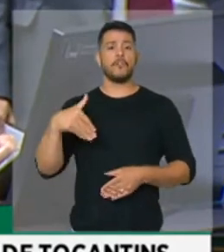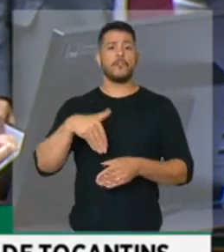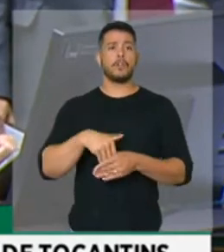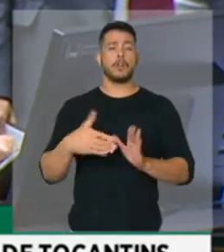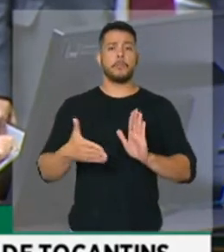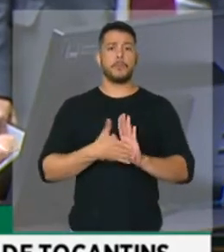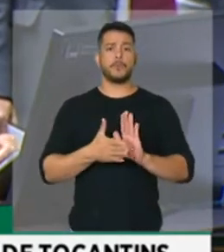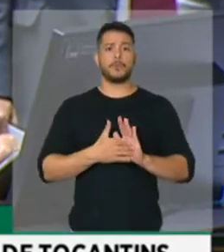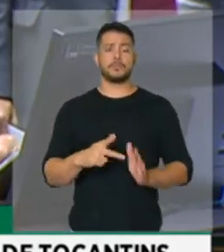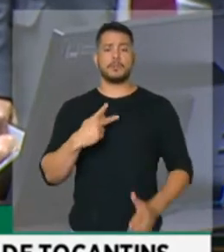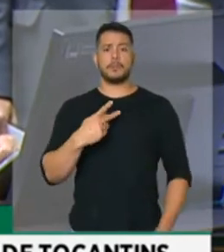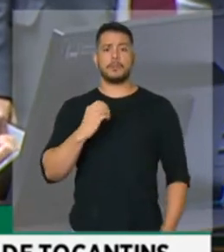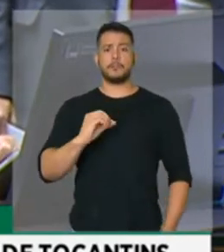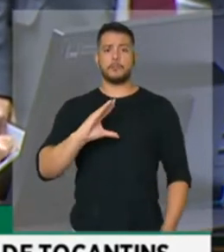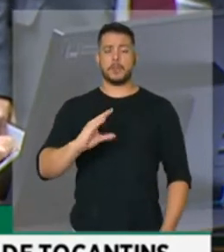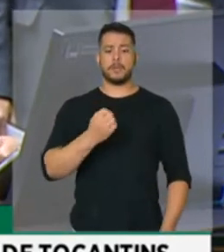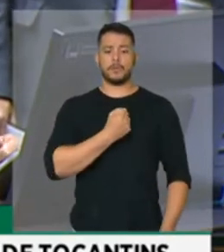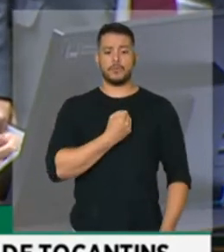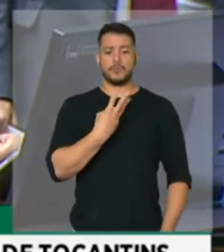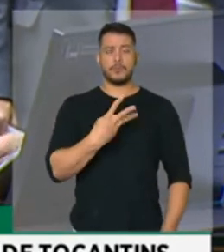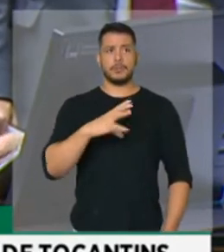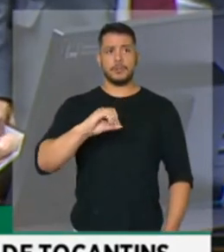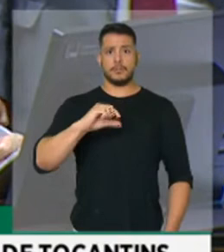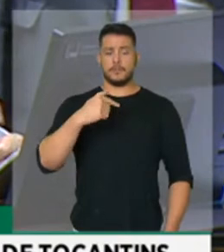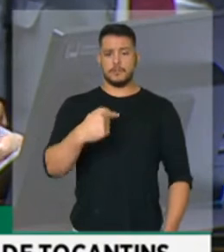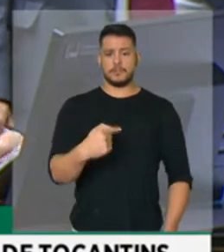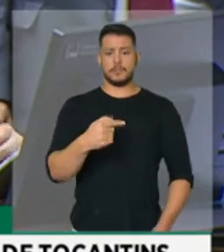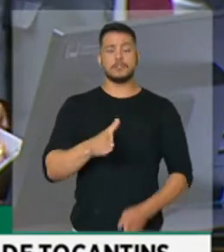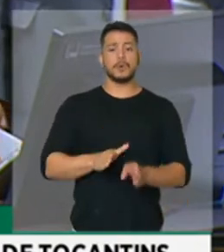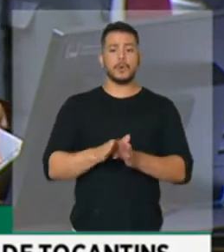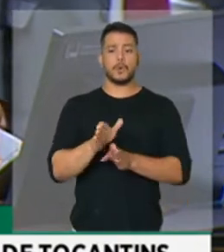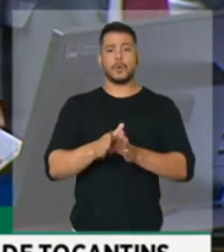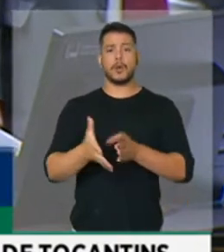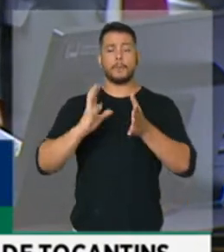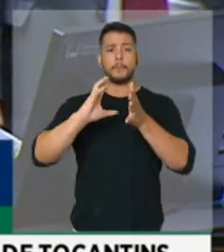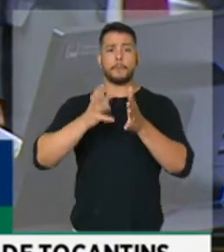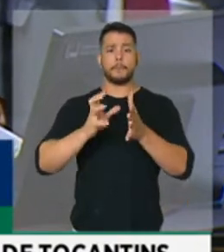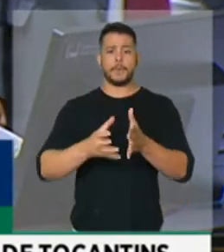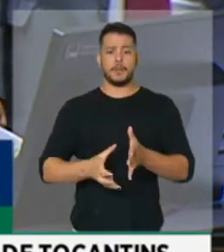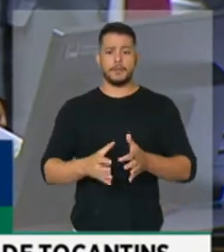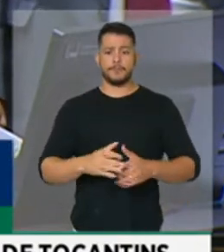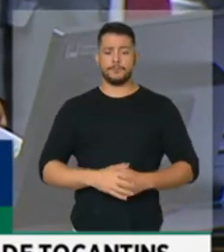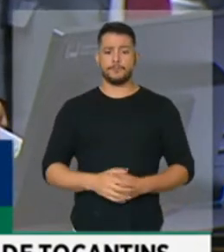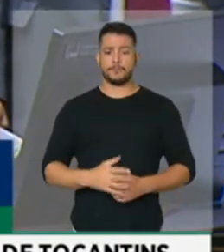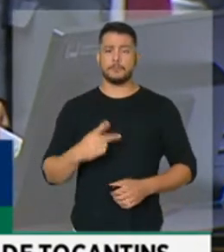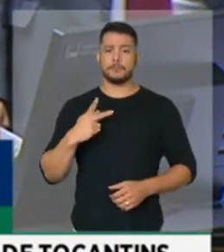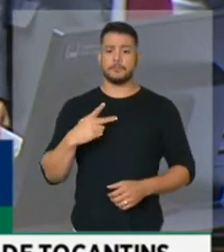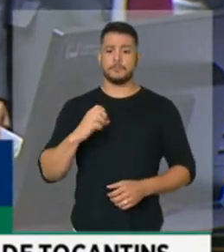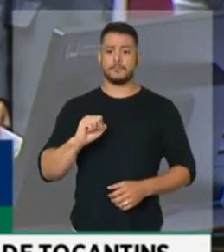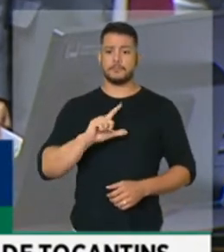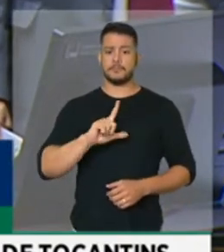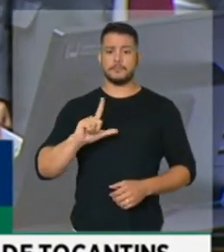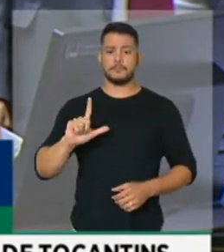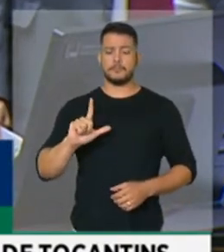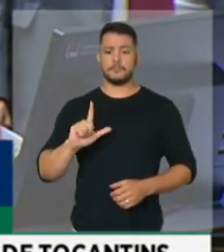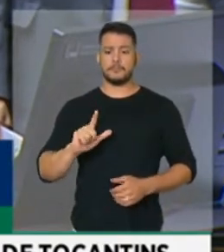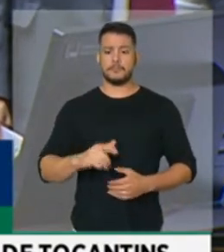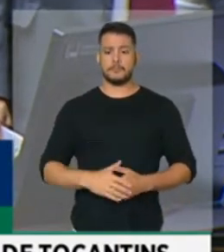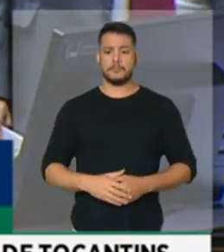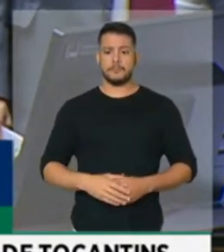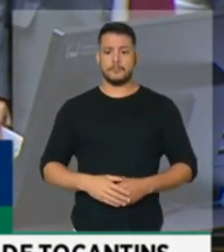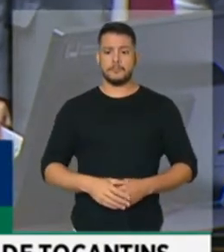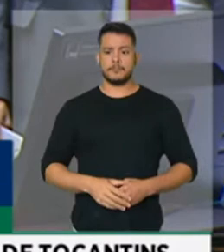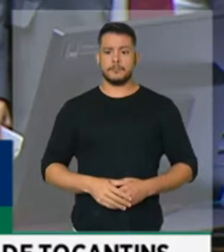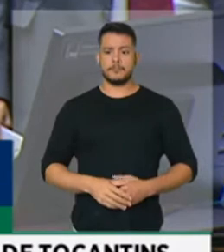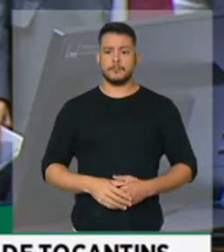emenda à Constituição número 397/17, orientação de bancada, como orienta o PSL. Deputado